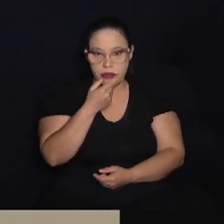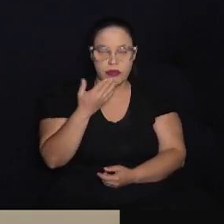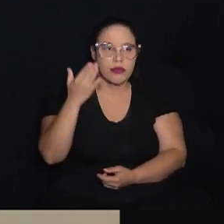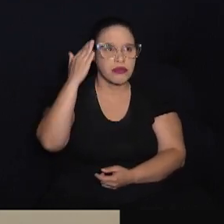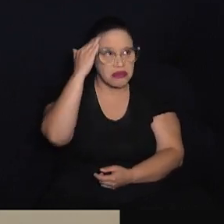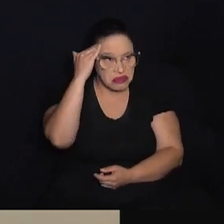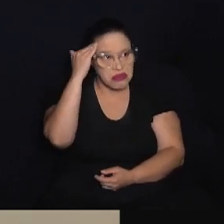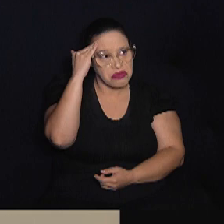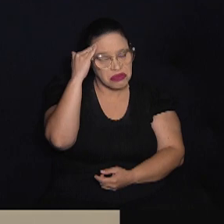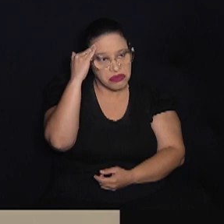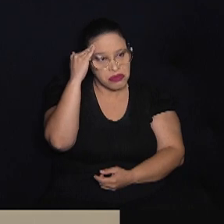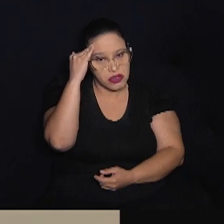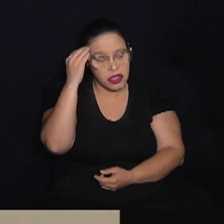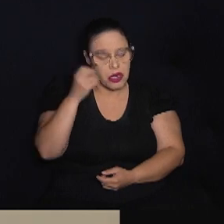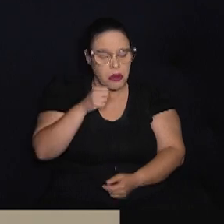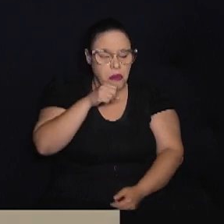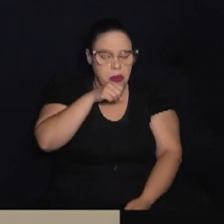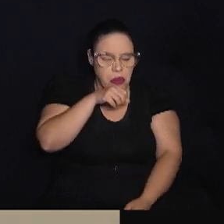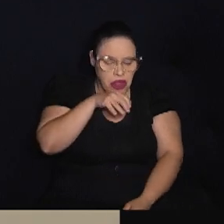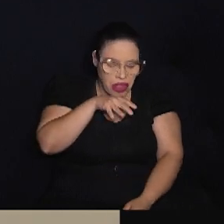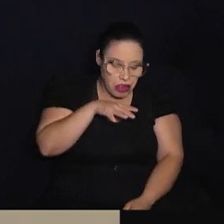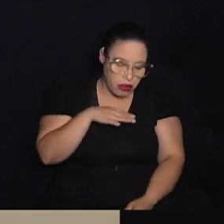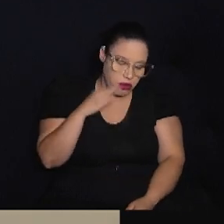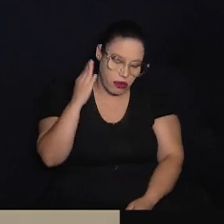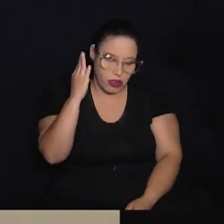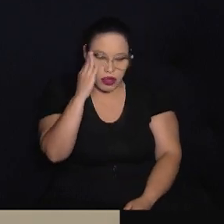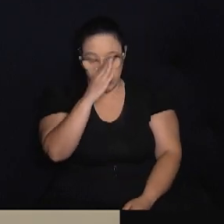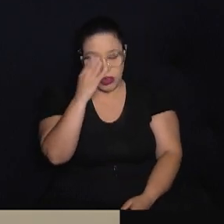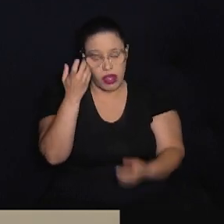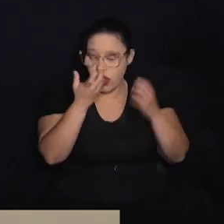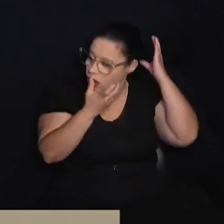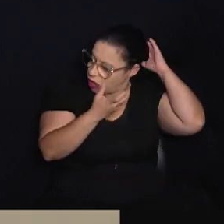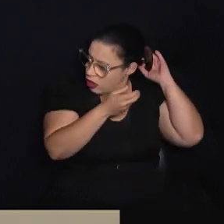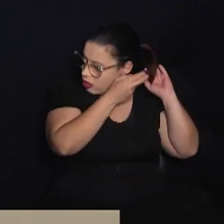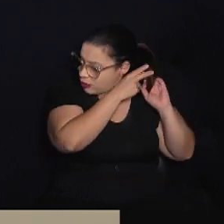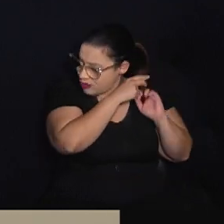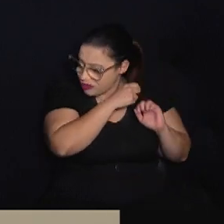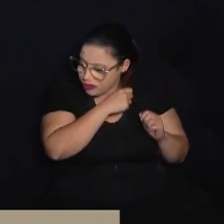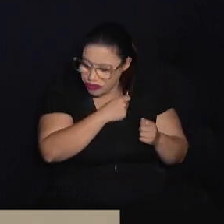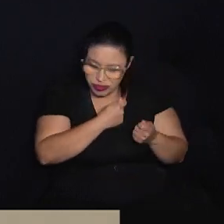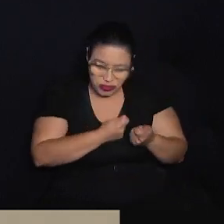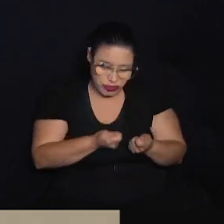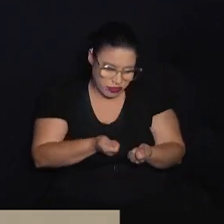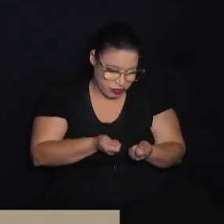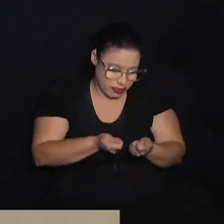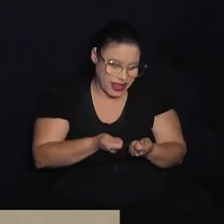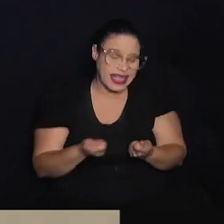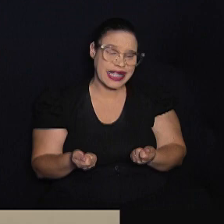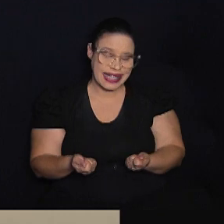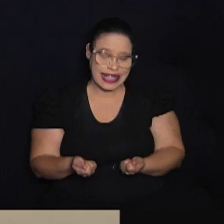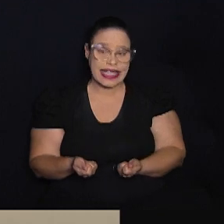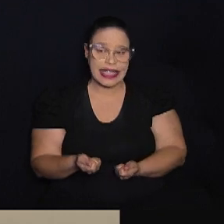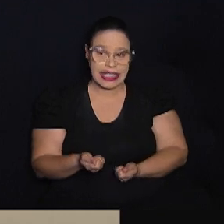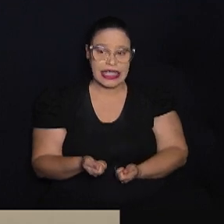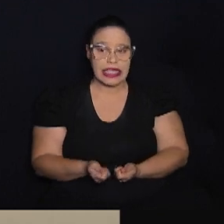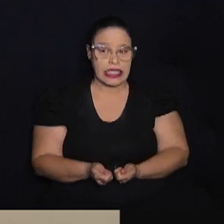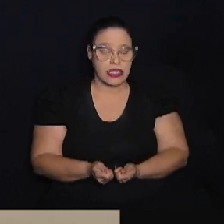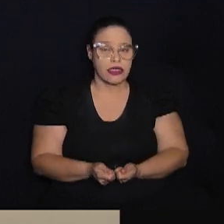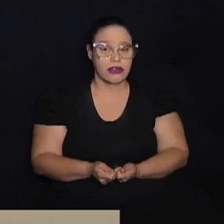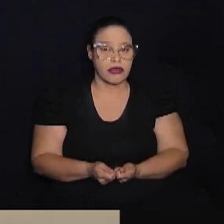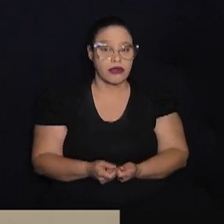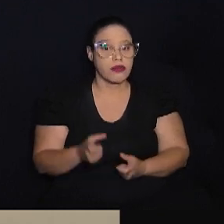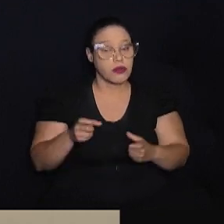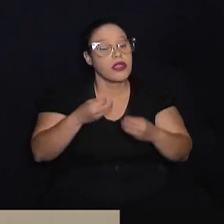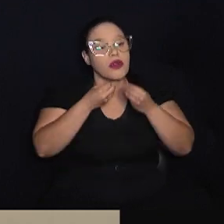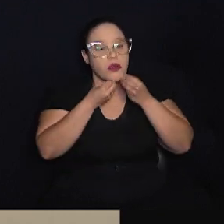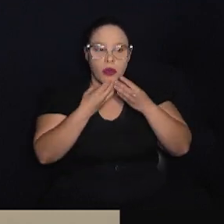que dá bastante enjoo, algumas caem em cabelo, e o paciente tem bastante toxicidade com esses tratamentos, mas ainda são